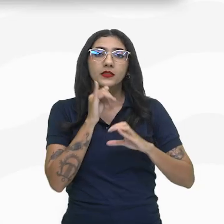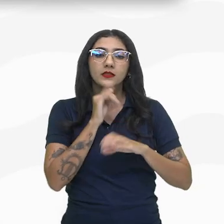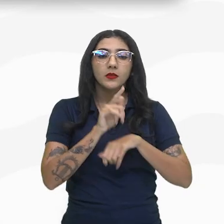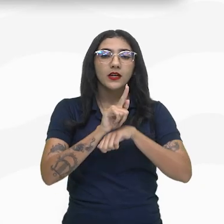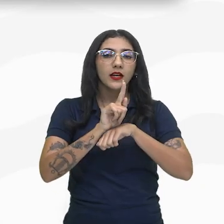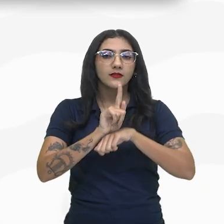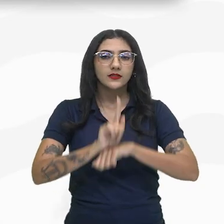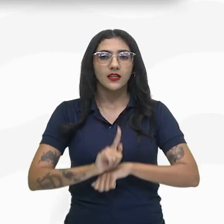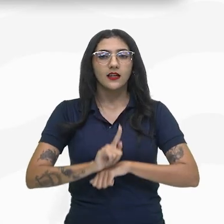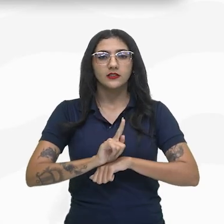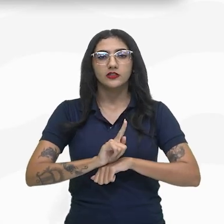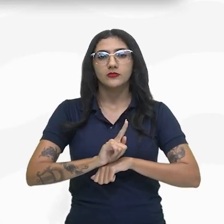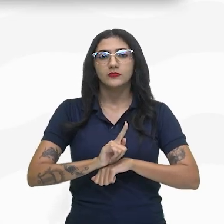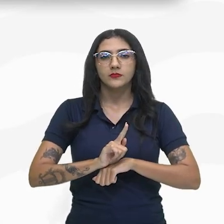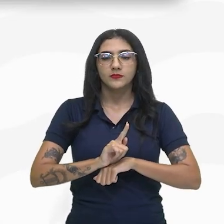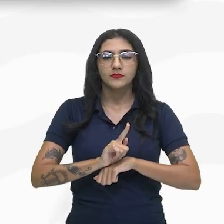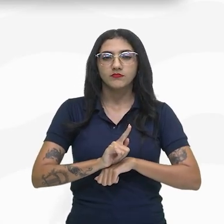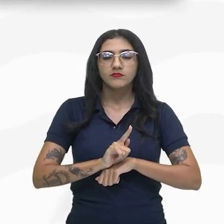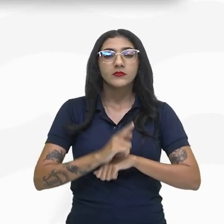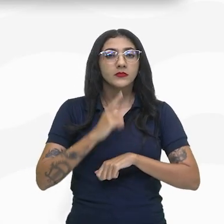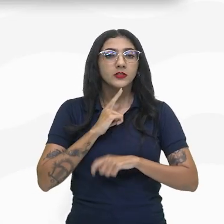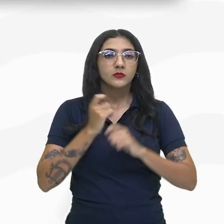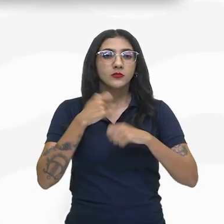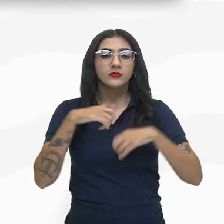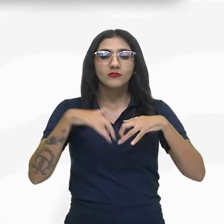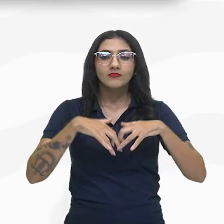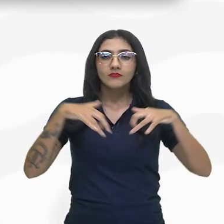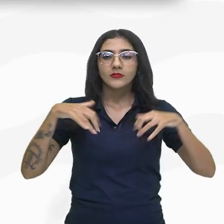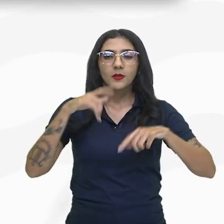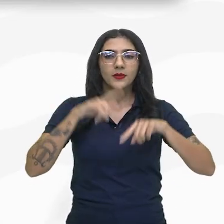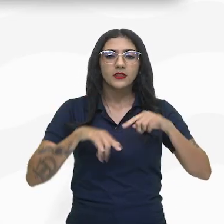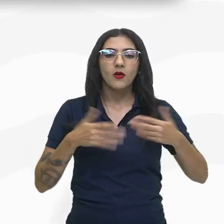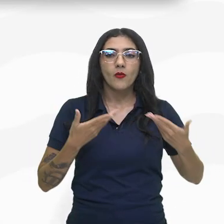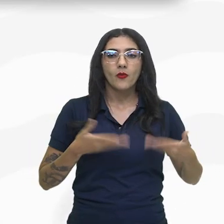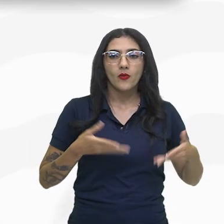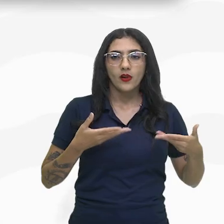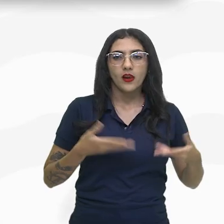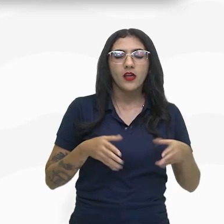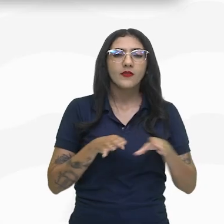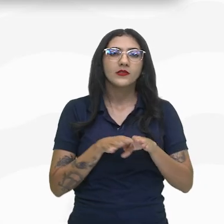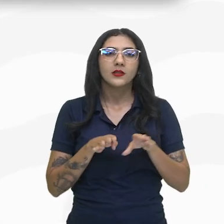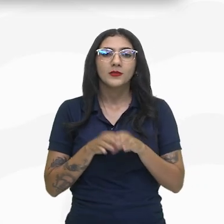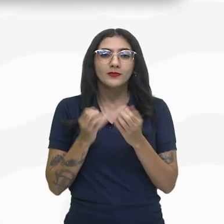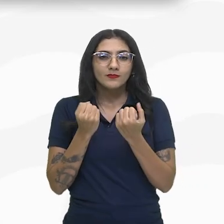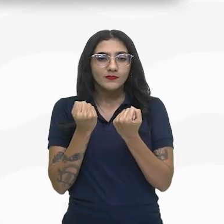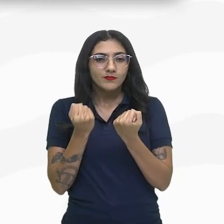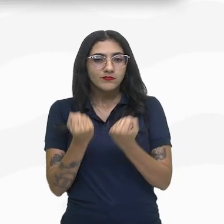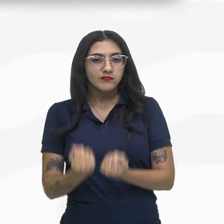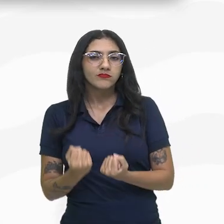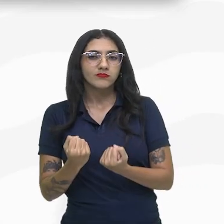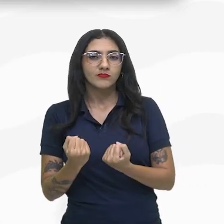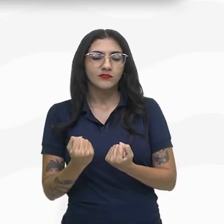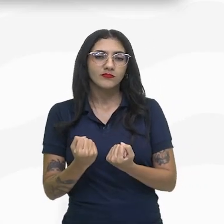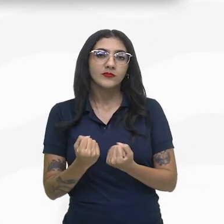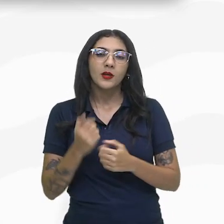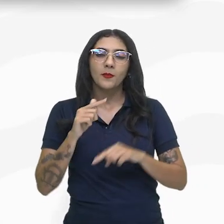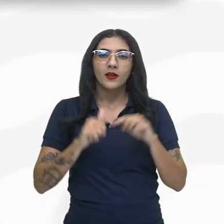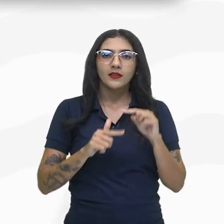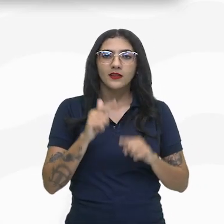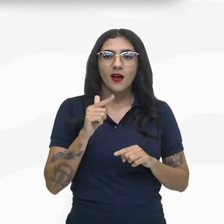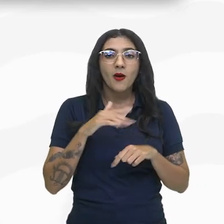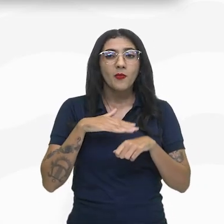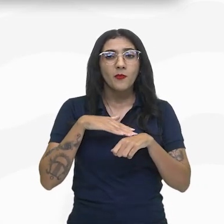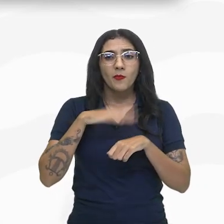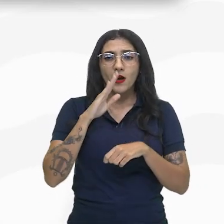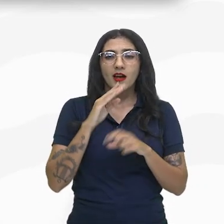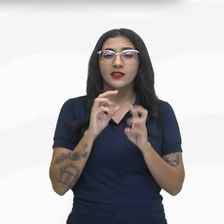exemplo, que serve para separar materiais leves e materiais pesados. Materiais com mais massa ou materiais